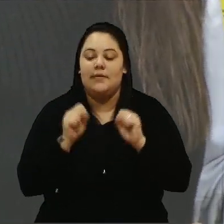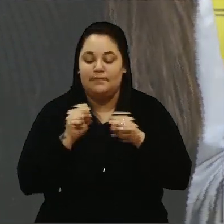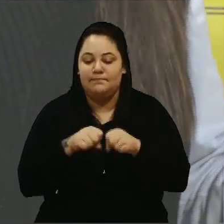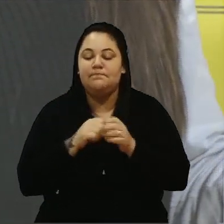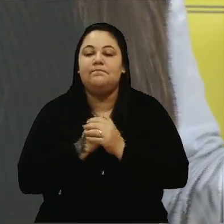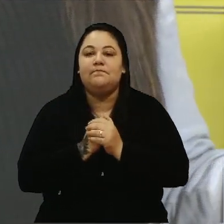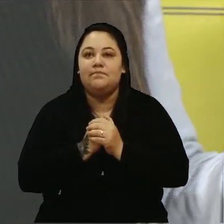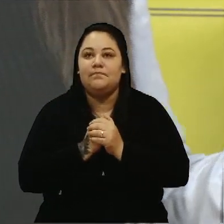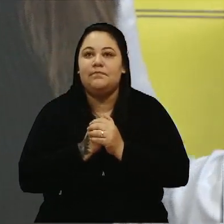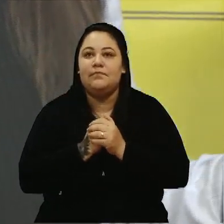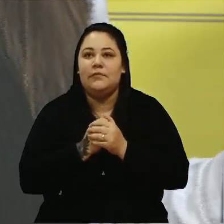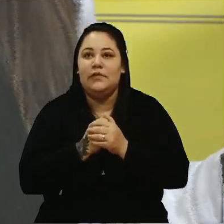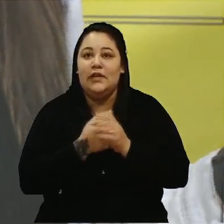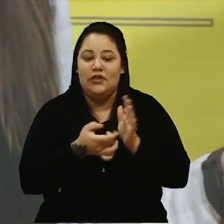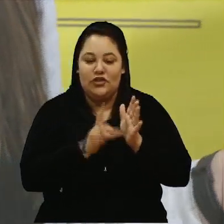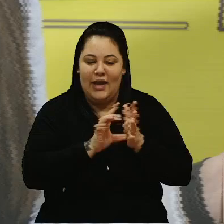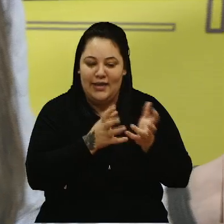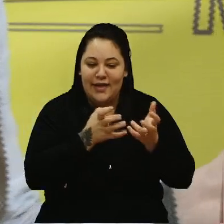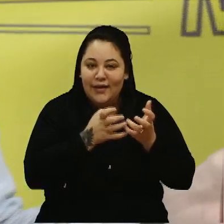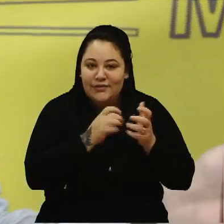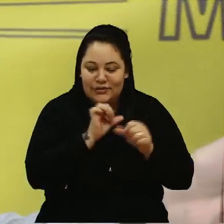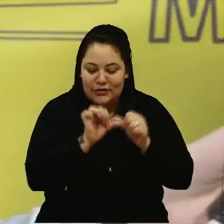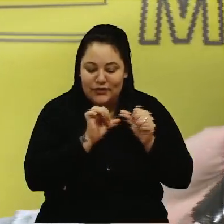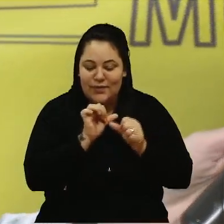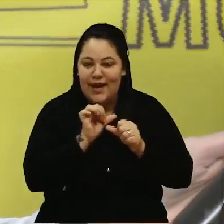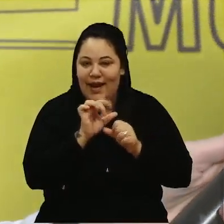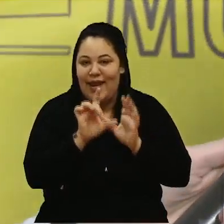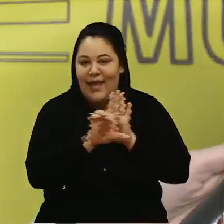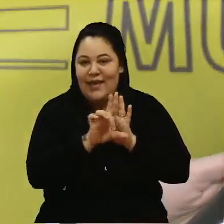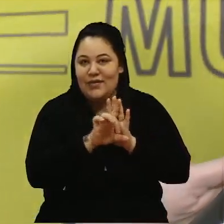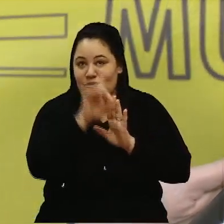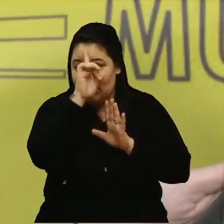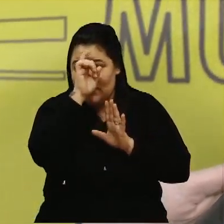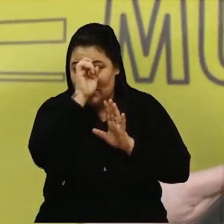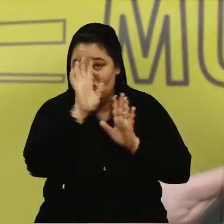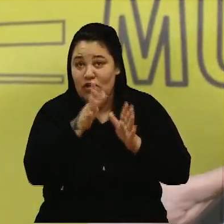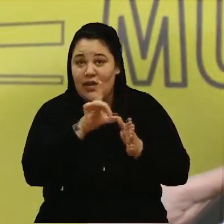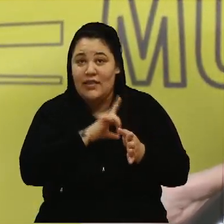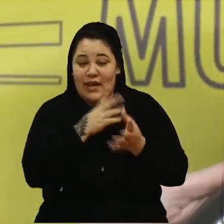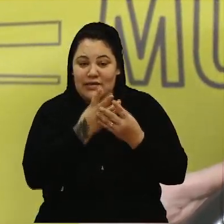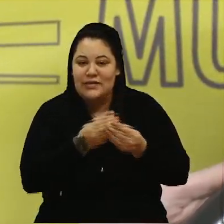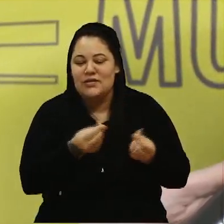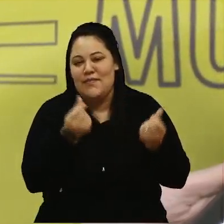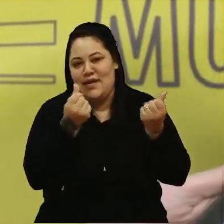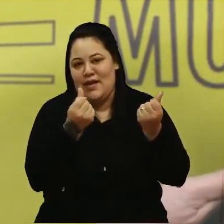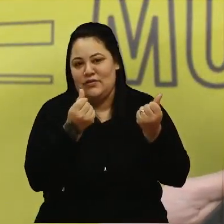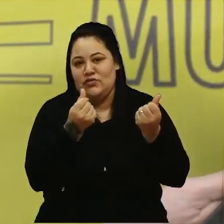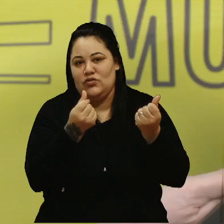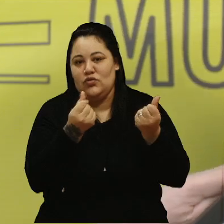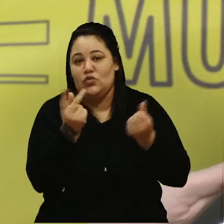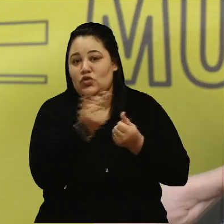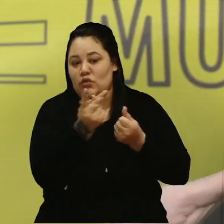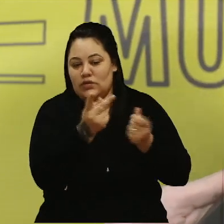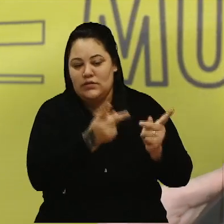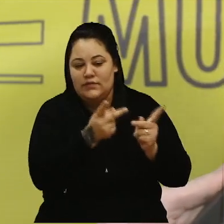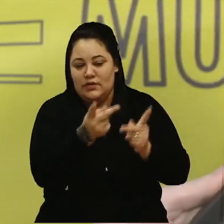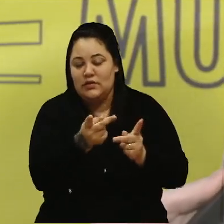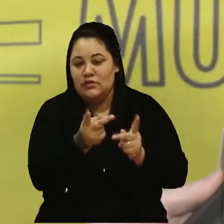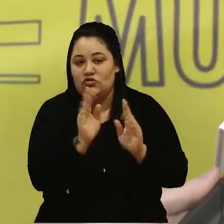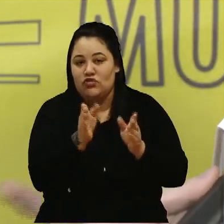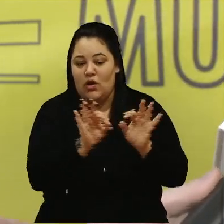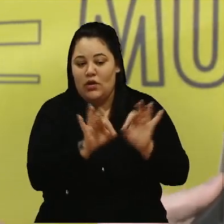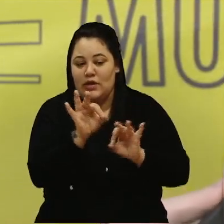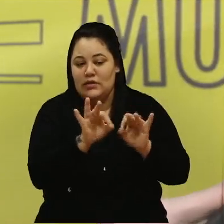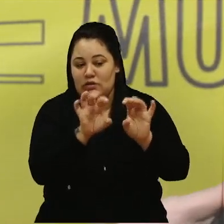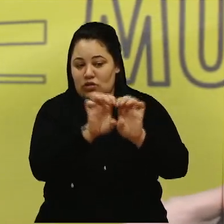quer que, antes de vir a lei, os hospitais já tenham essa sensibilidade e já busquem isso. E nos 2 que nós visitamos, os 2 estão em estruturas,